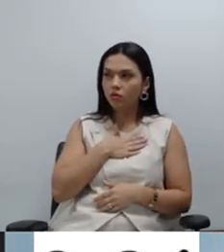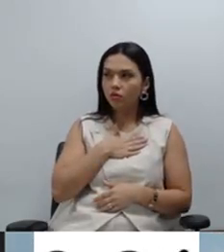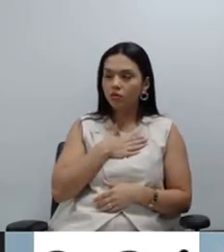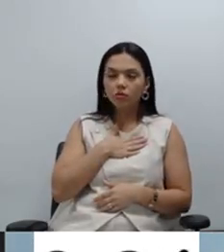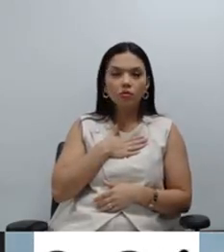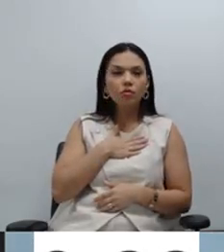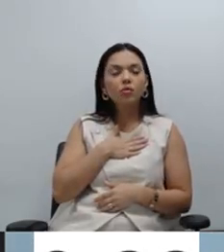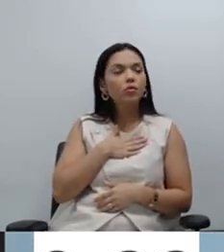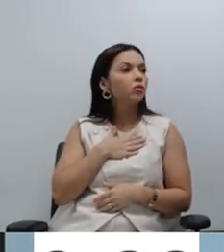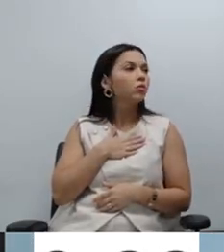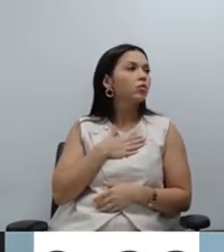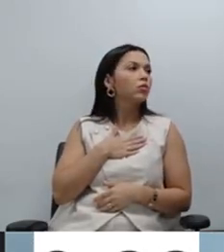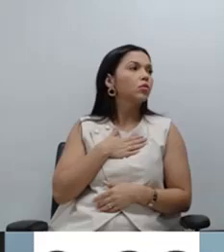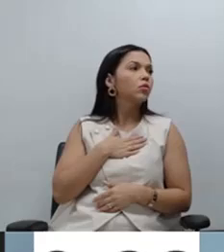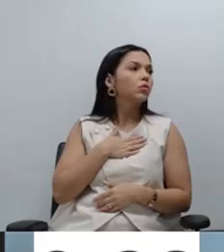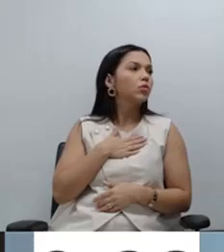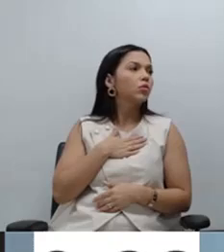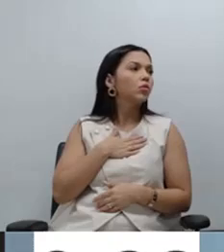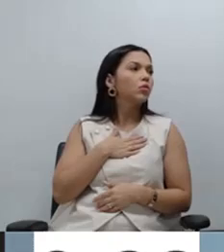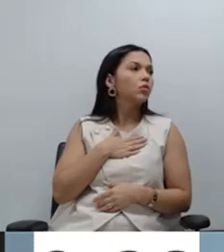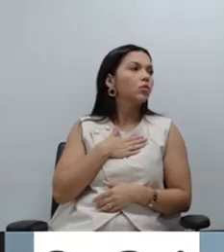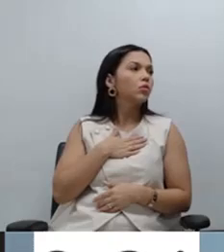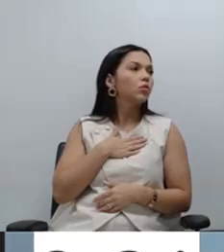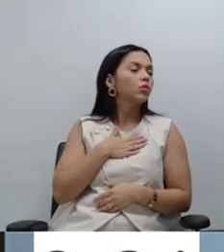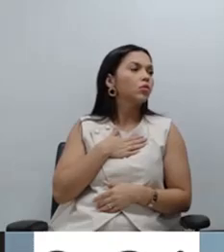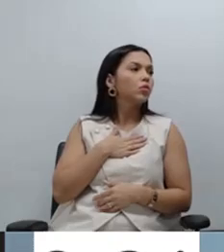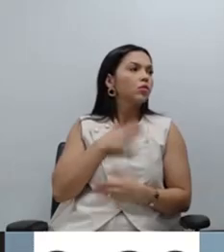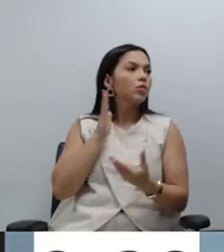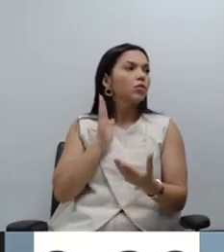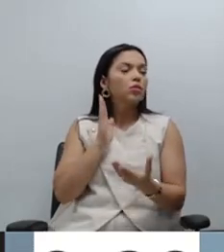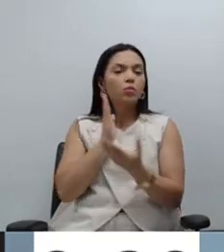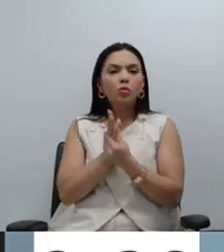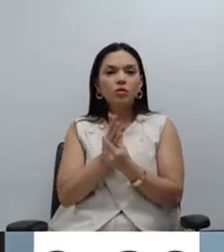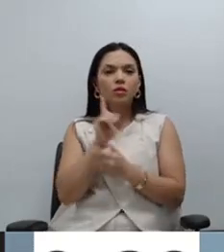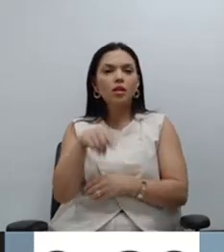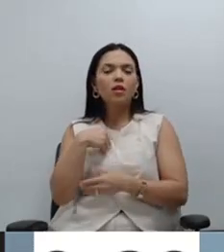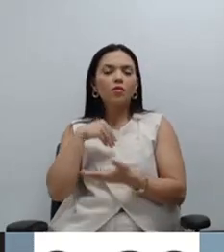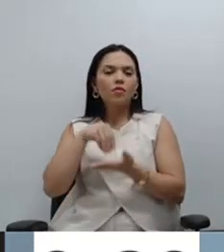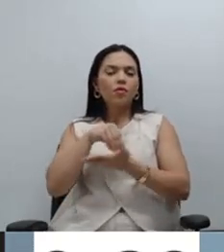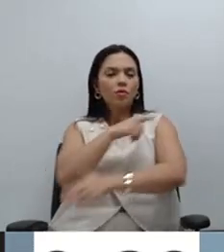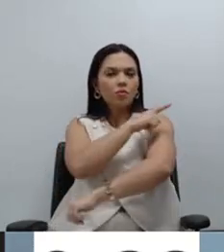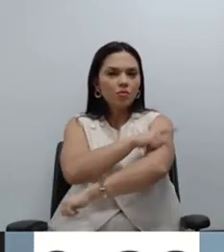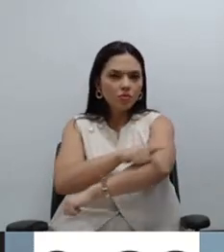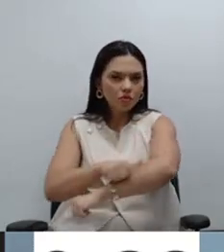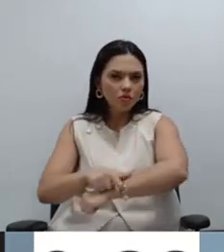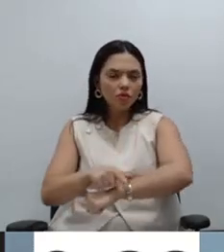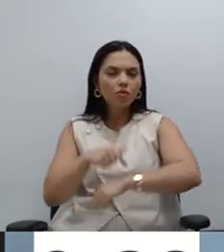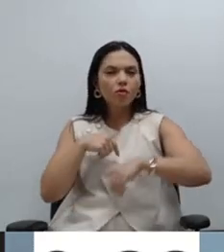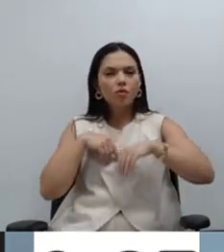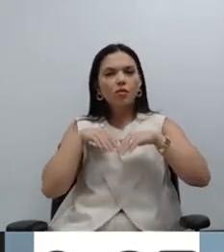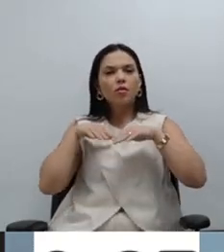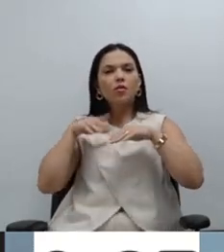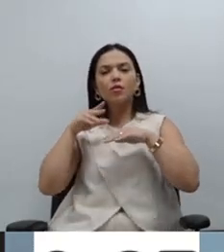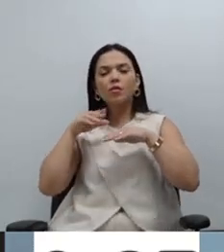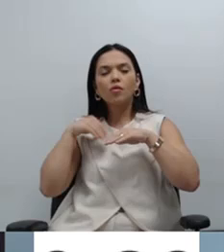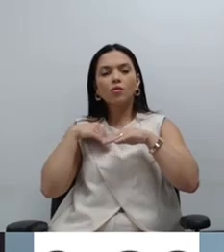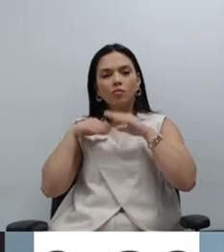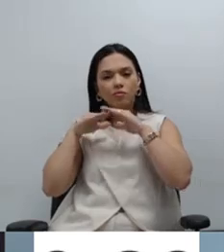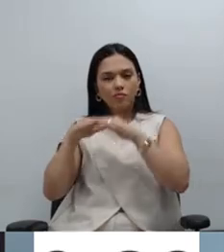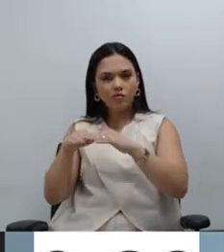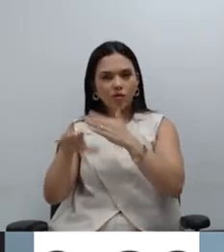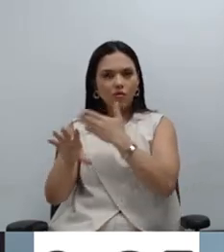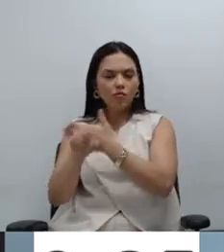teve um processo que foi comentado que sobre que eu fui mal educado, que eu falei que a ouvidoria agiu de má fé, que eu